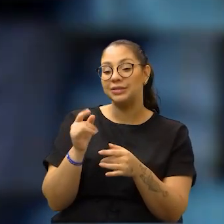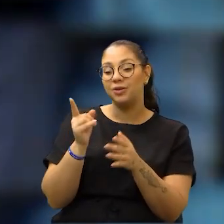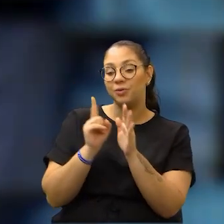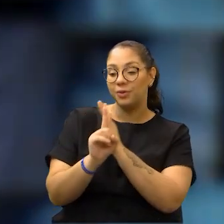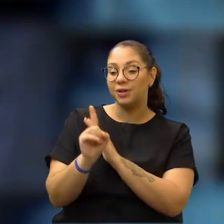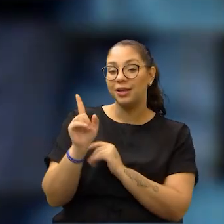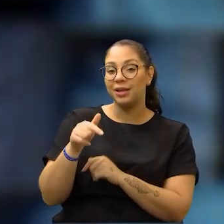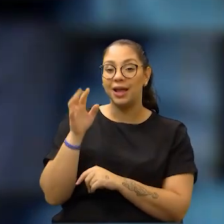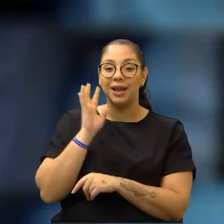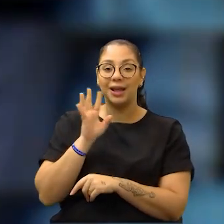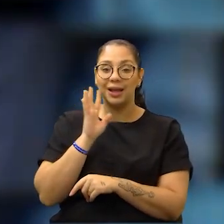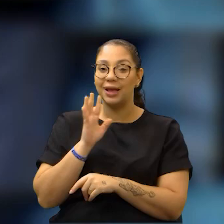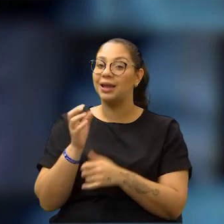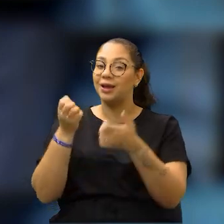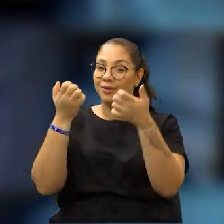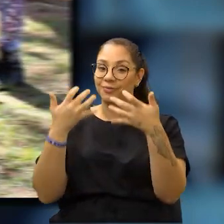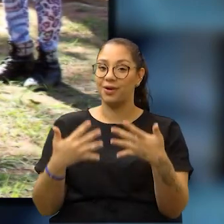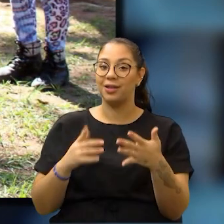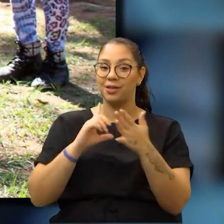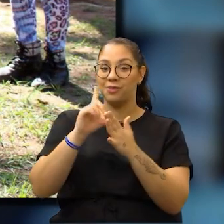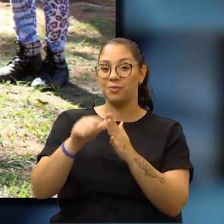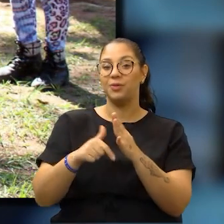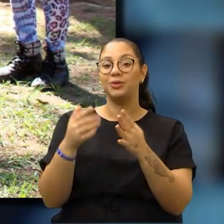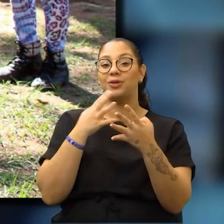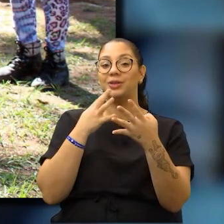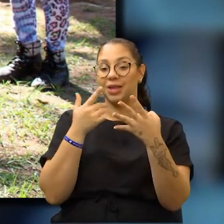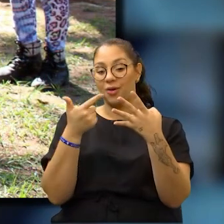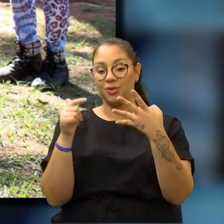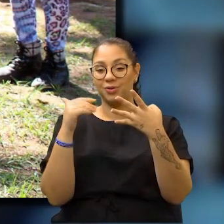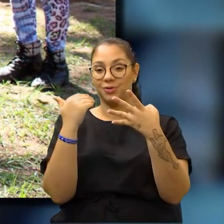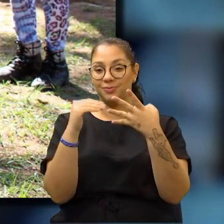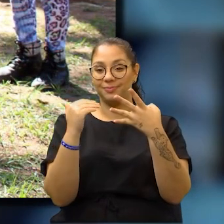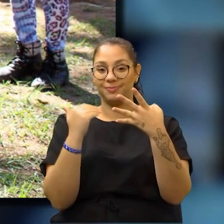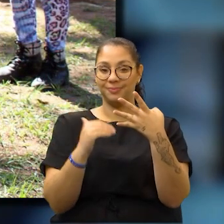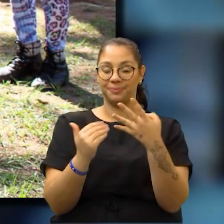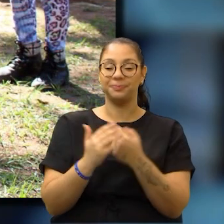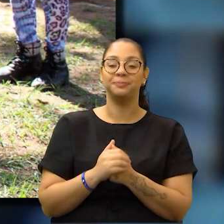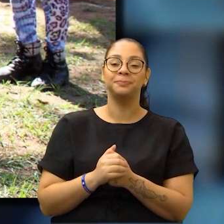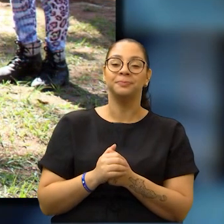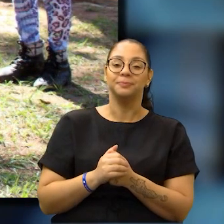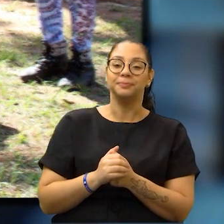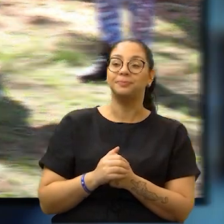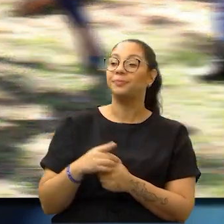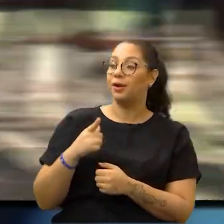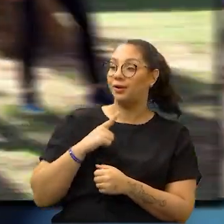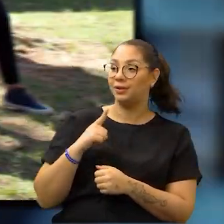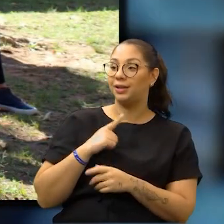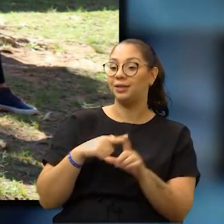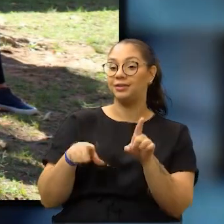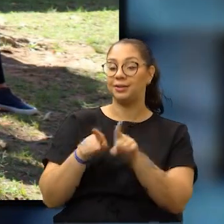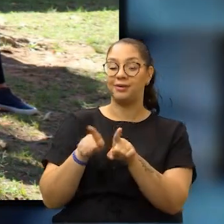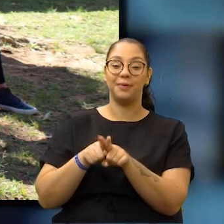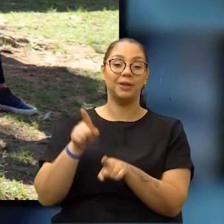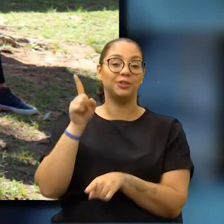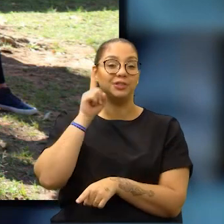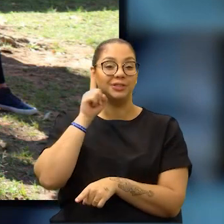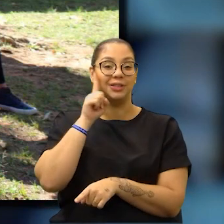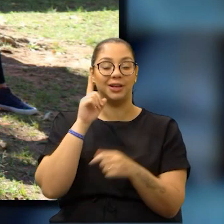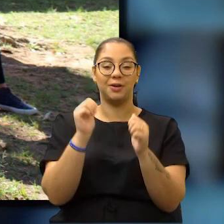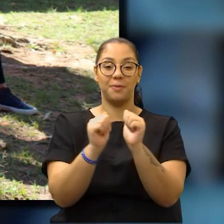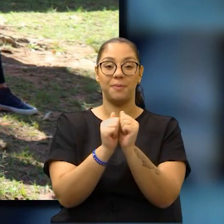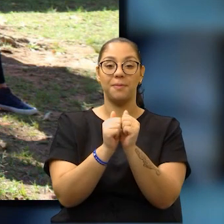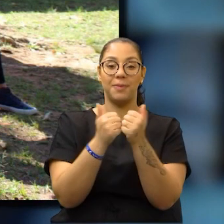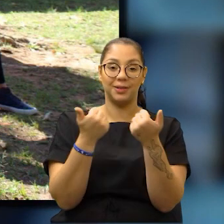coisa ainda, fica à vontade, que eu não perguntei, que seria legal falar, para depois a gente conhecer os outros eixos. A gente tem